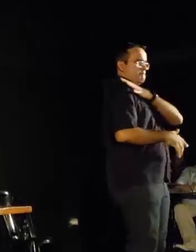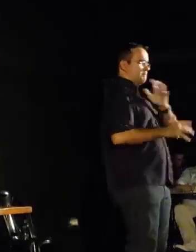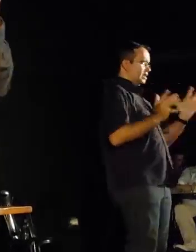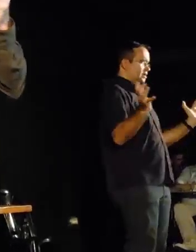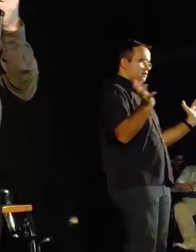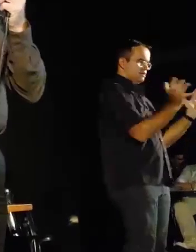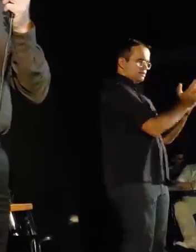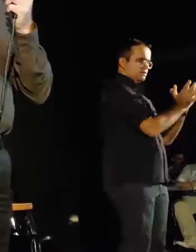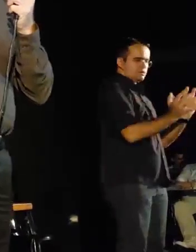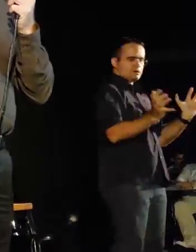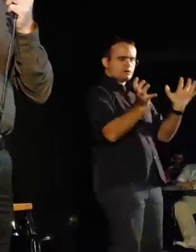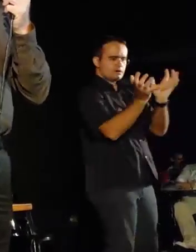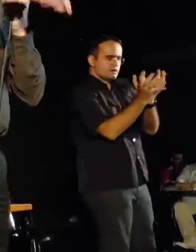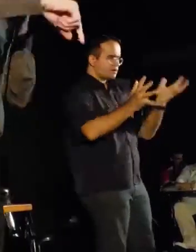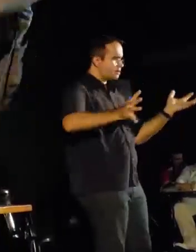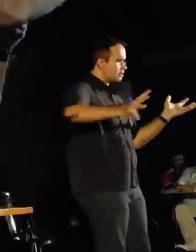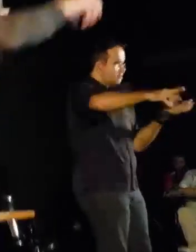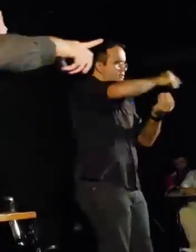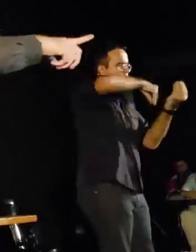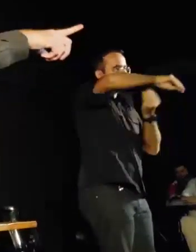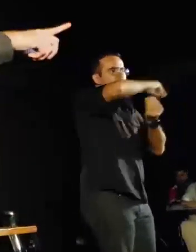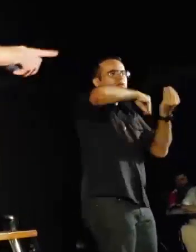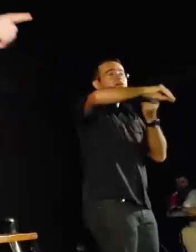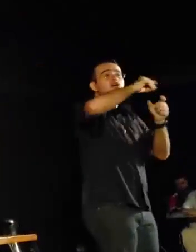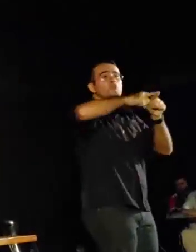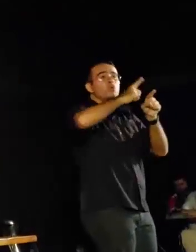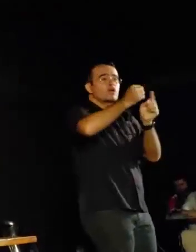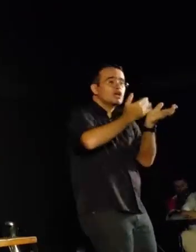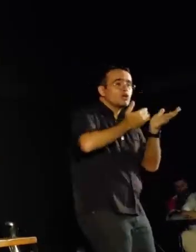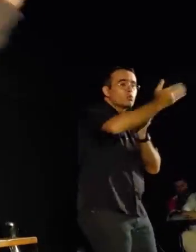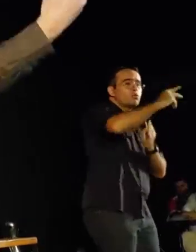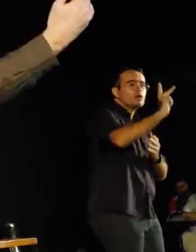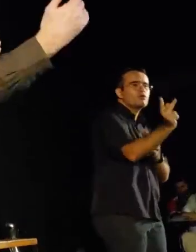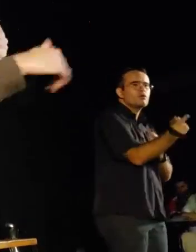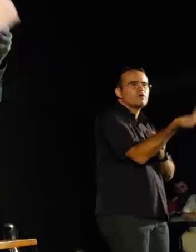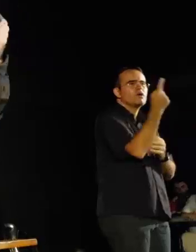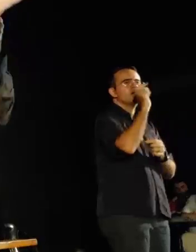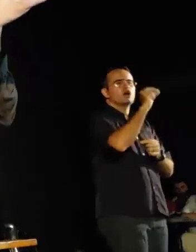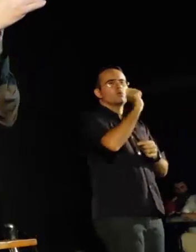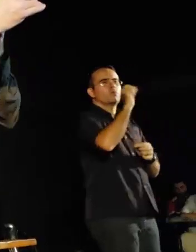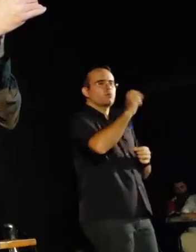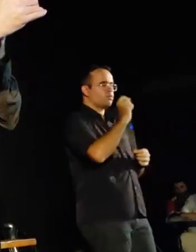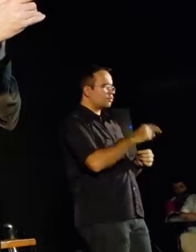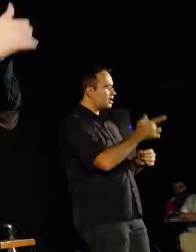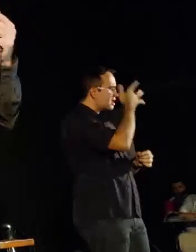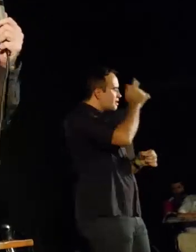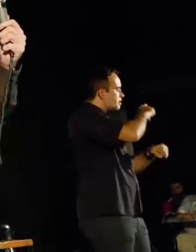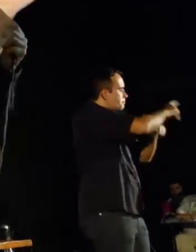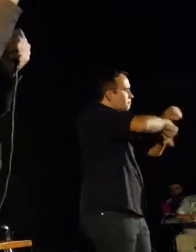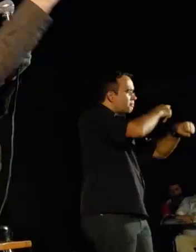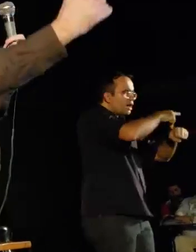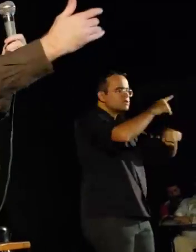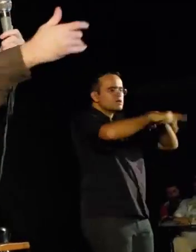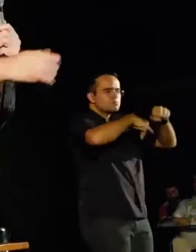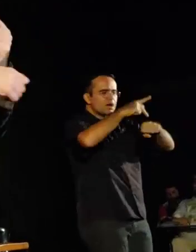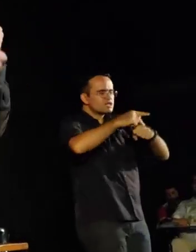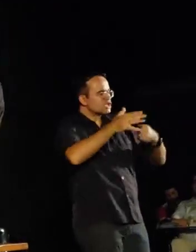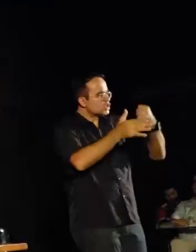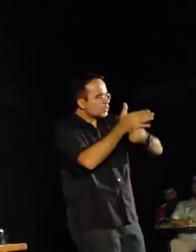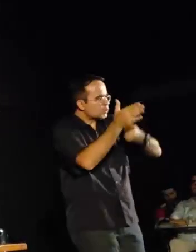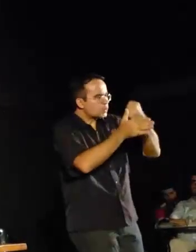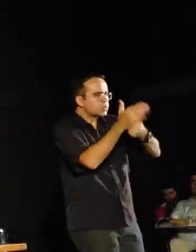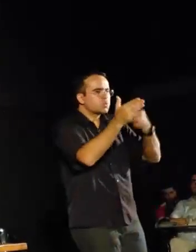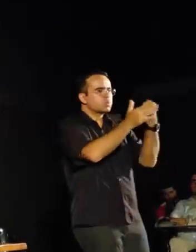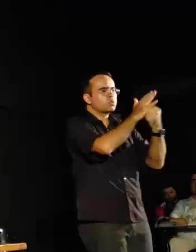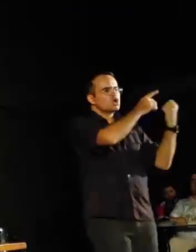Porque quando começou a ocorrer essa debacle das populações, essa luta das populações